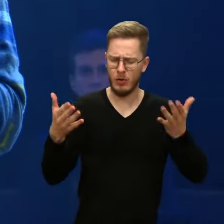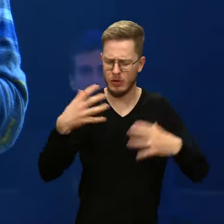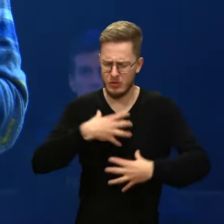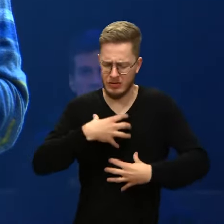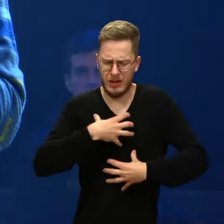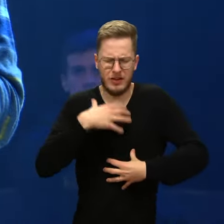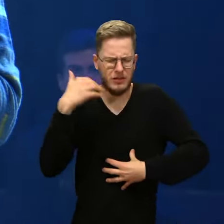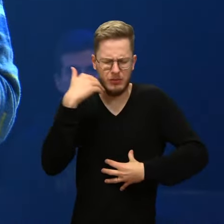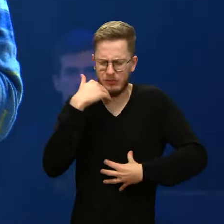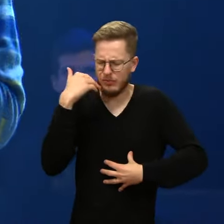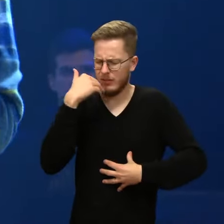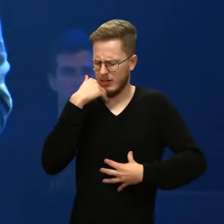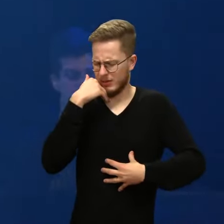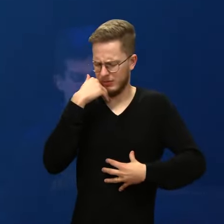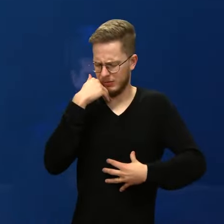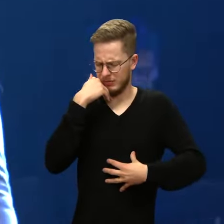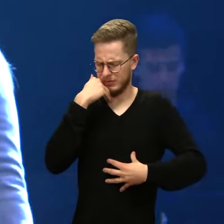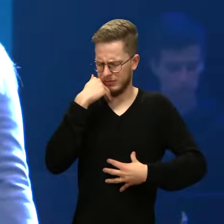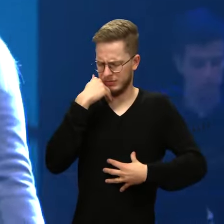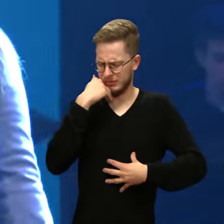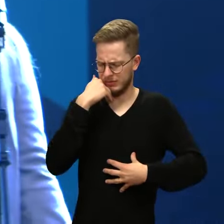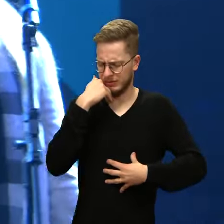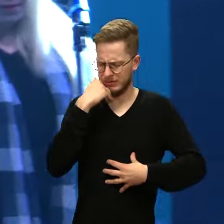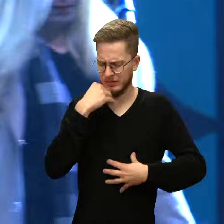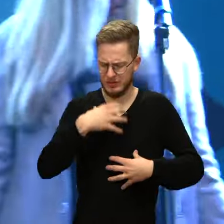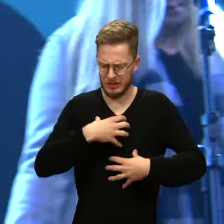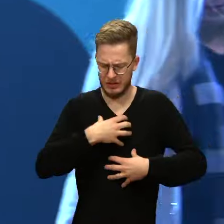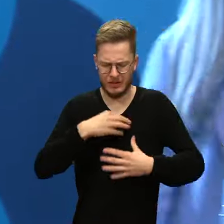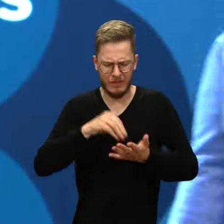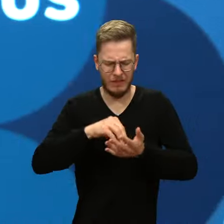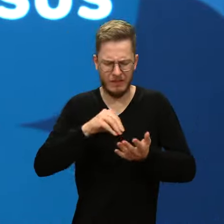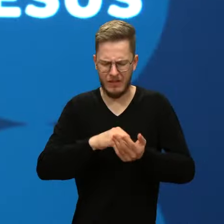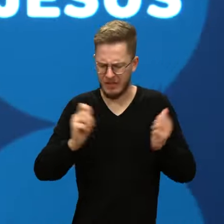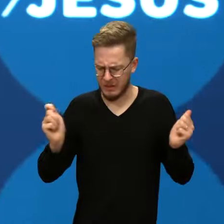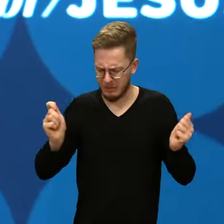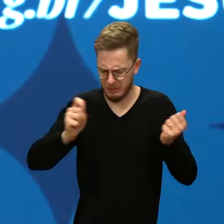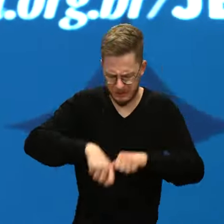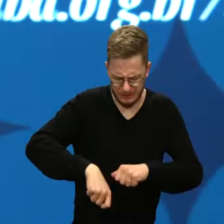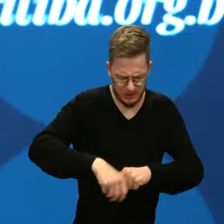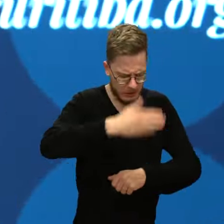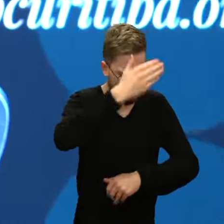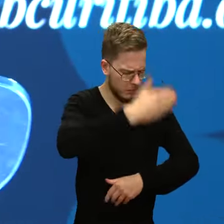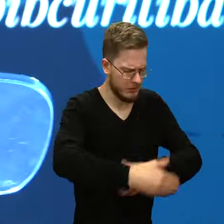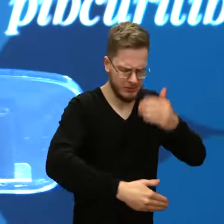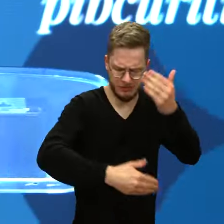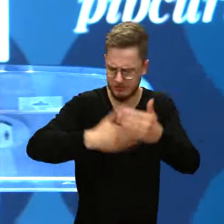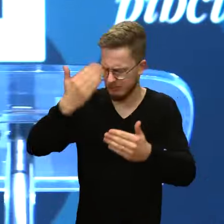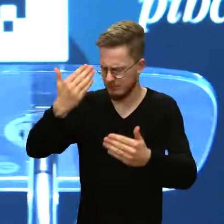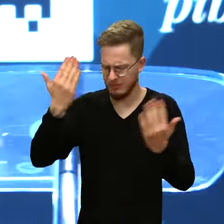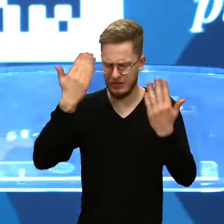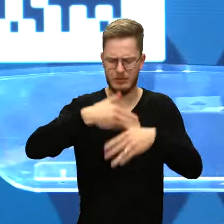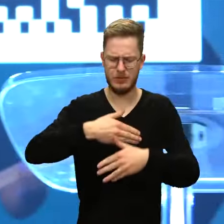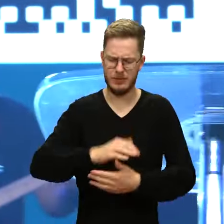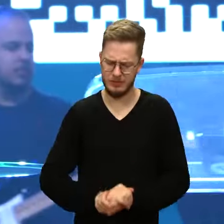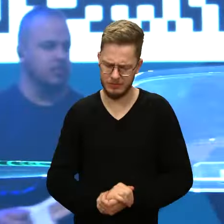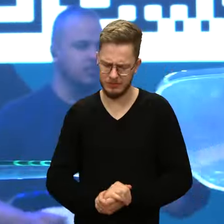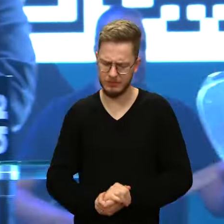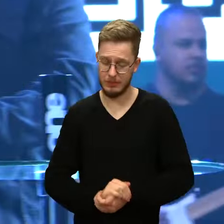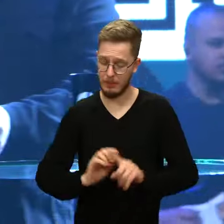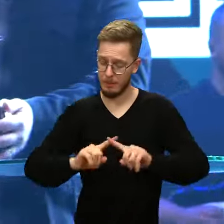fracos, estão se sentindo impotentes diante das circunstâncias, Pai. Mas eu creio, Senhor